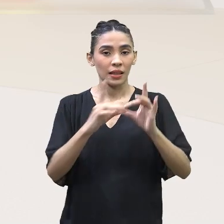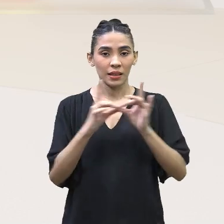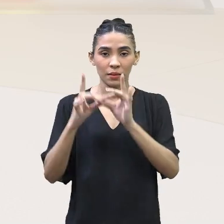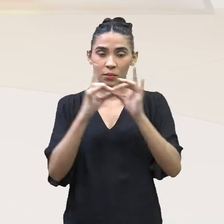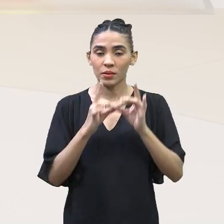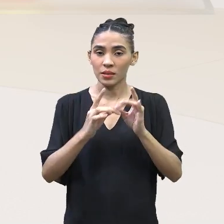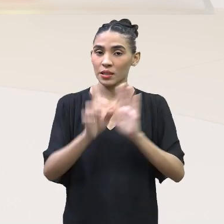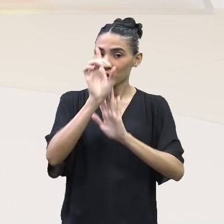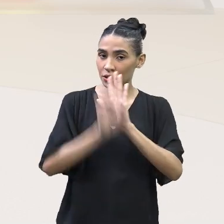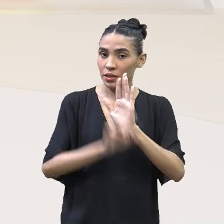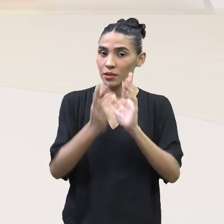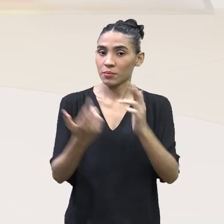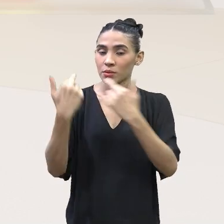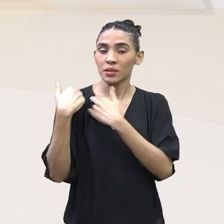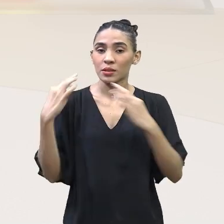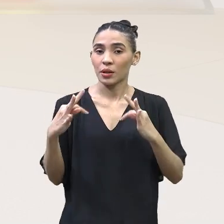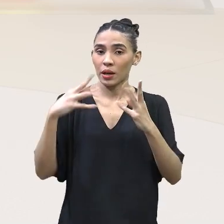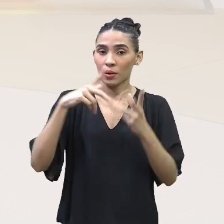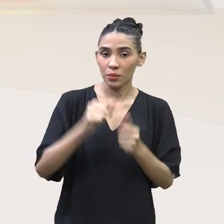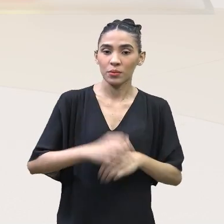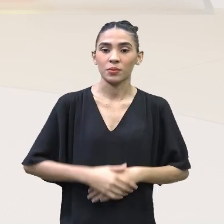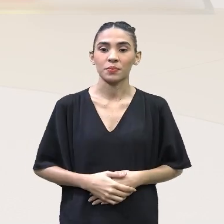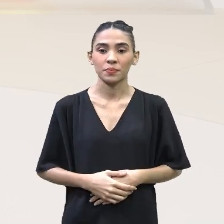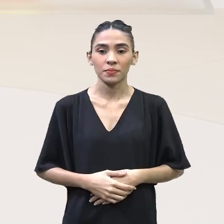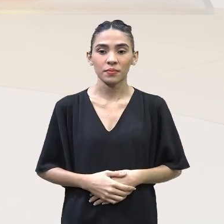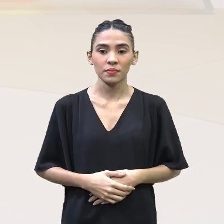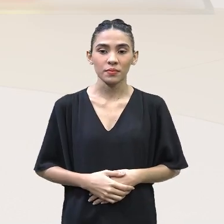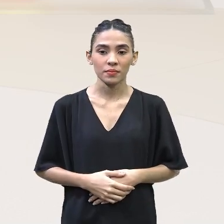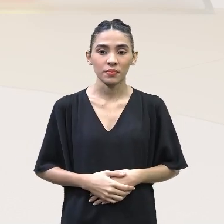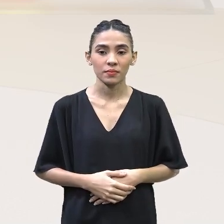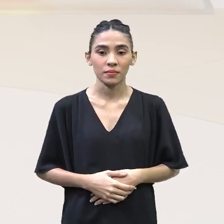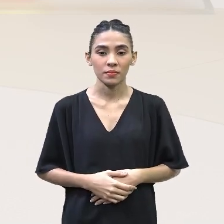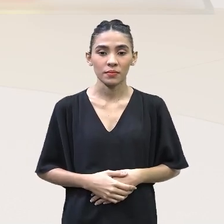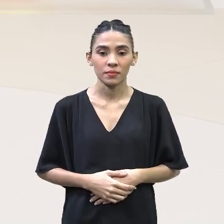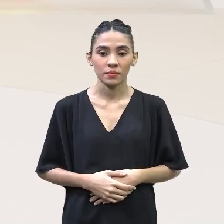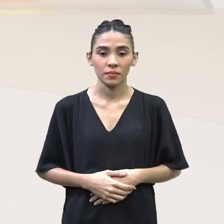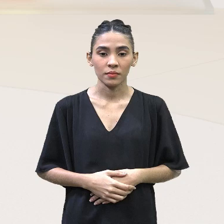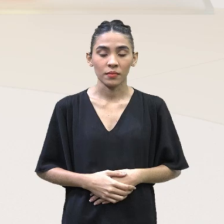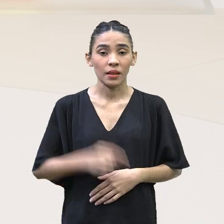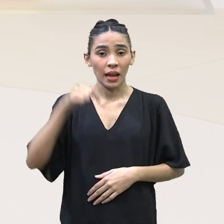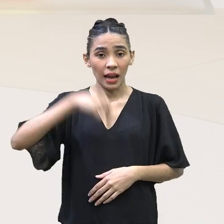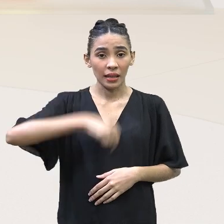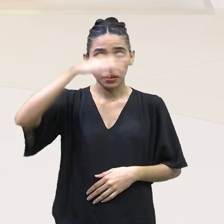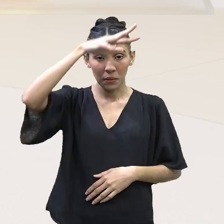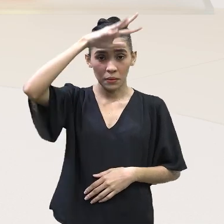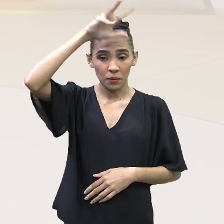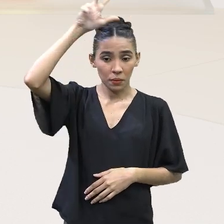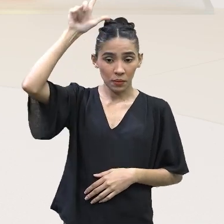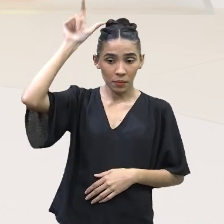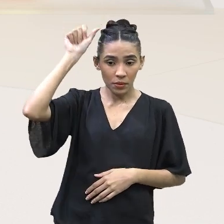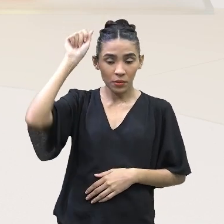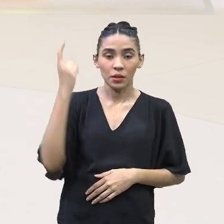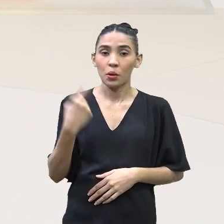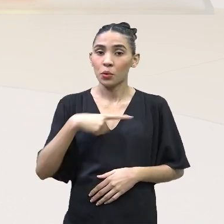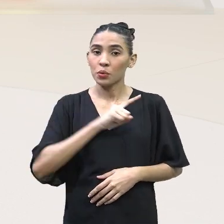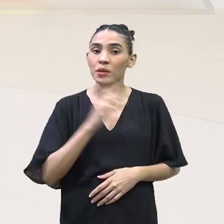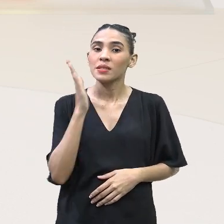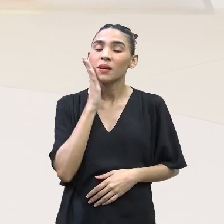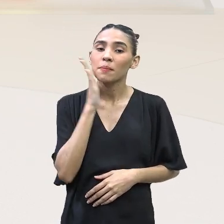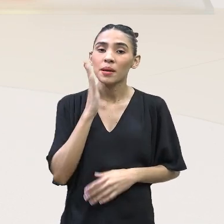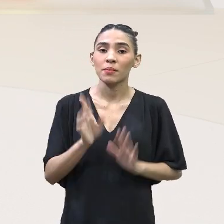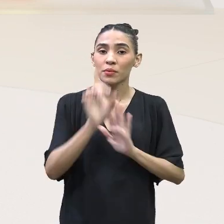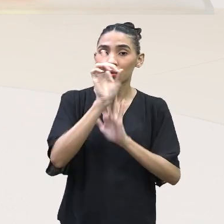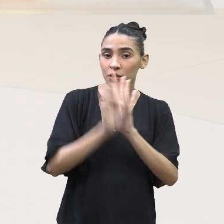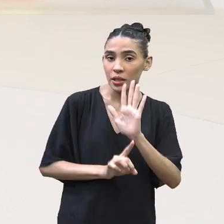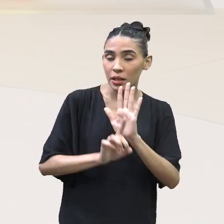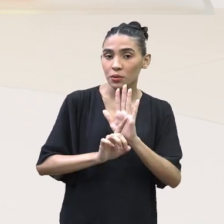democracia, direitos e deveres para todos. Aqui no Amazonas, nós bem sabemos, falando assim a questão